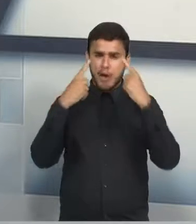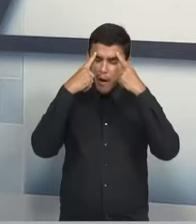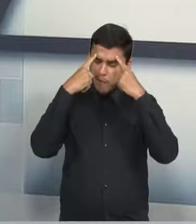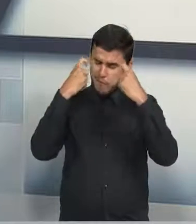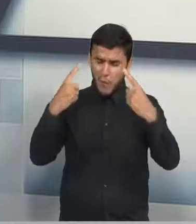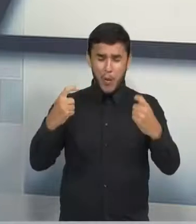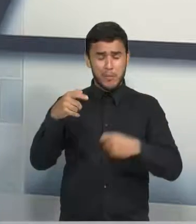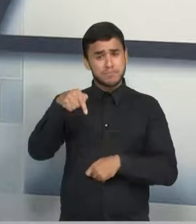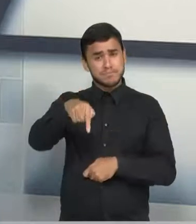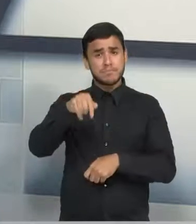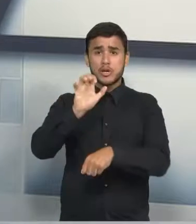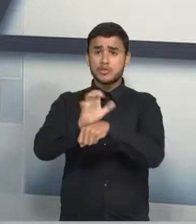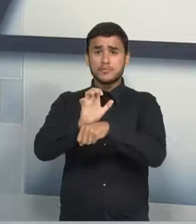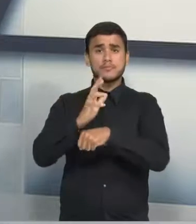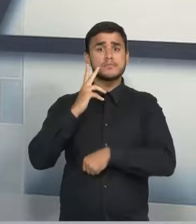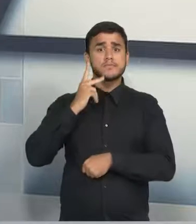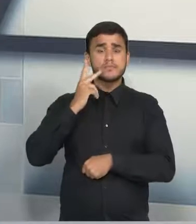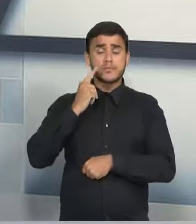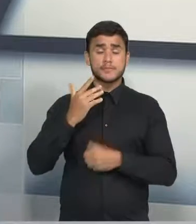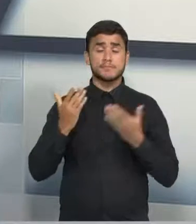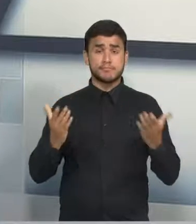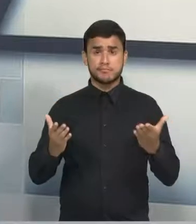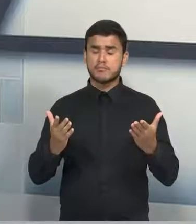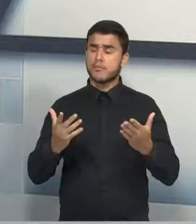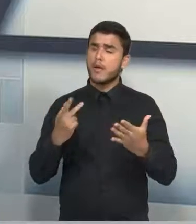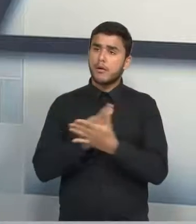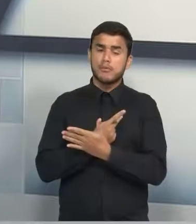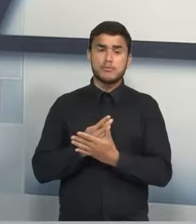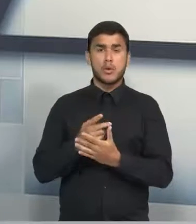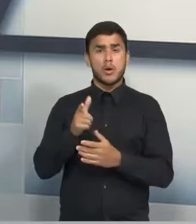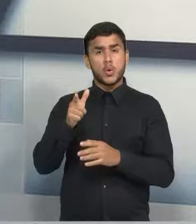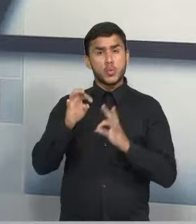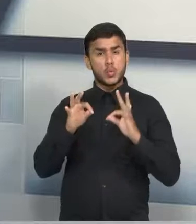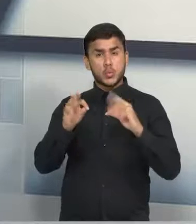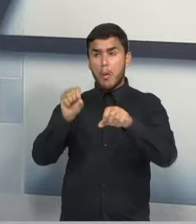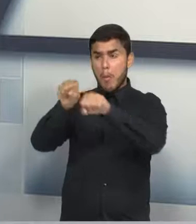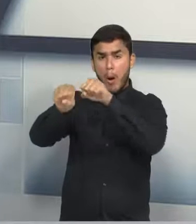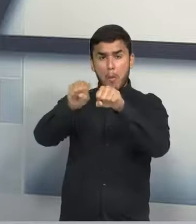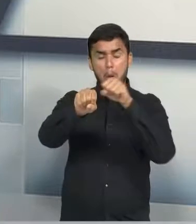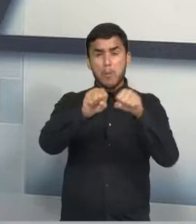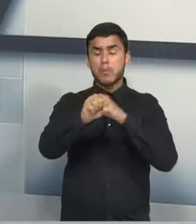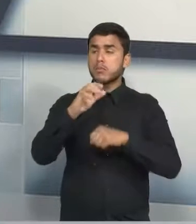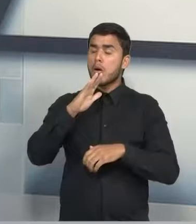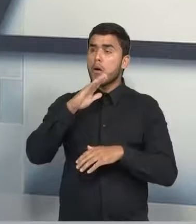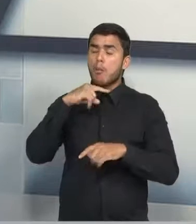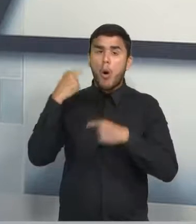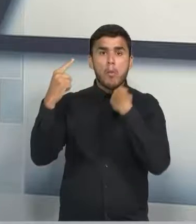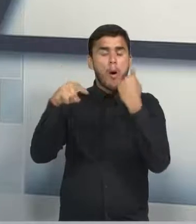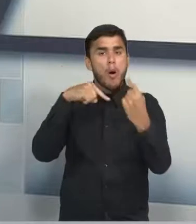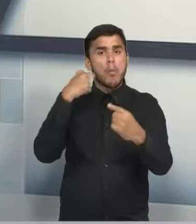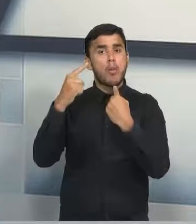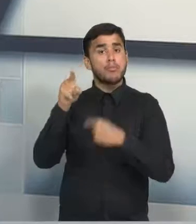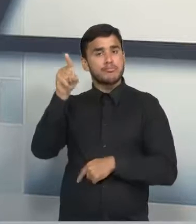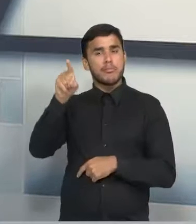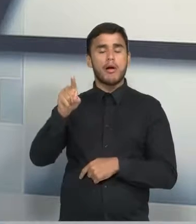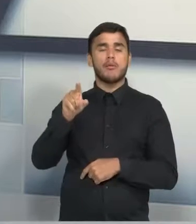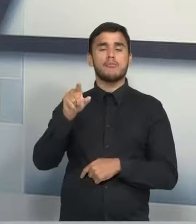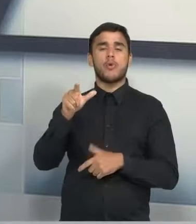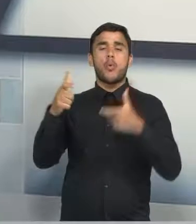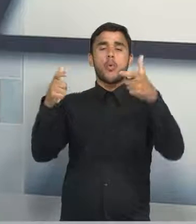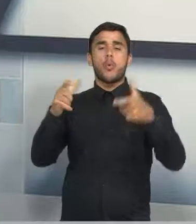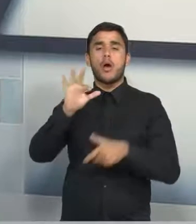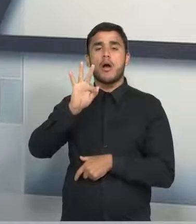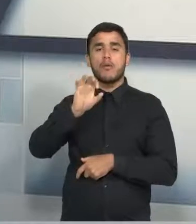e assombra ainda o estado de Ceará. Depois da chacina lá do Forró do Gago, houve